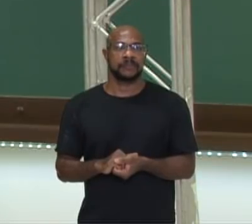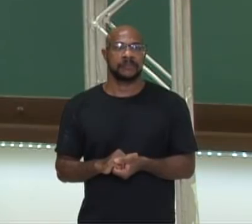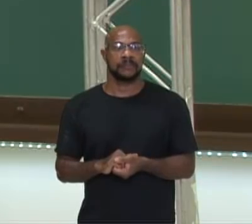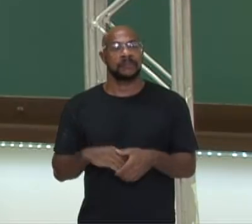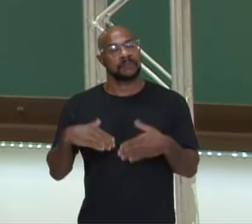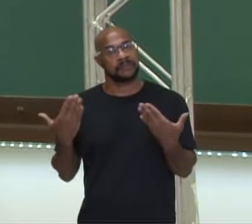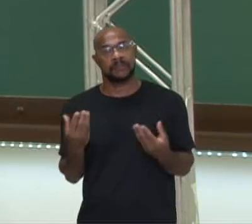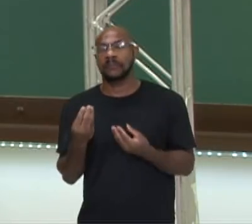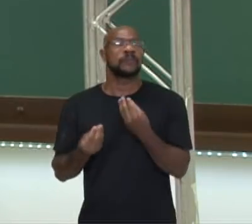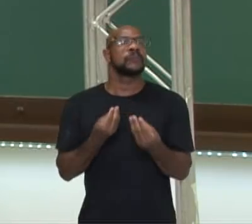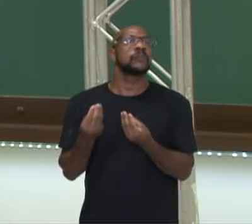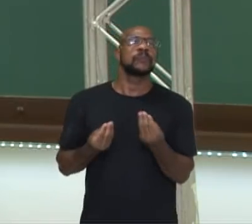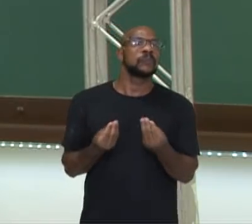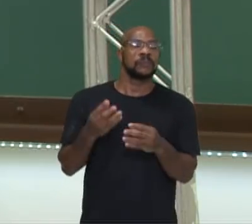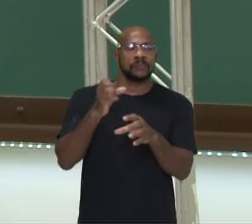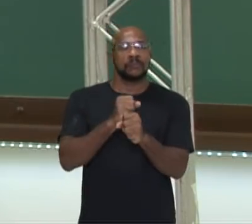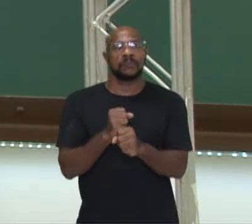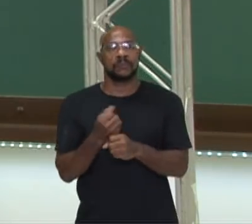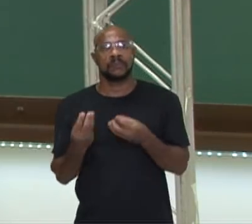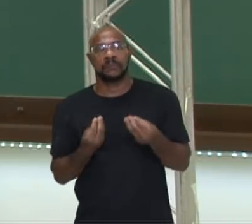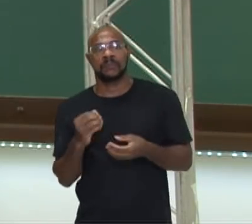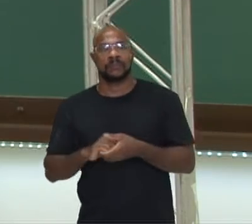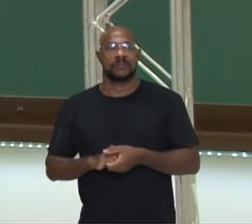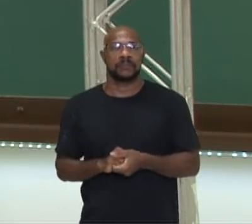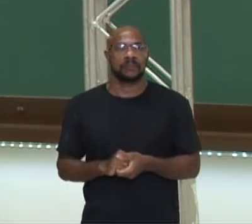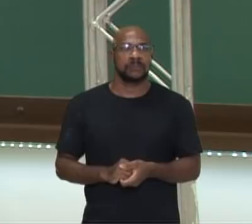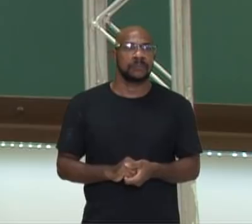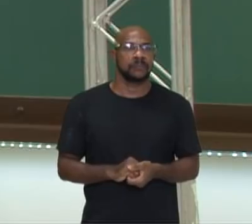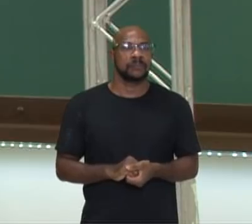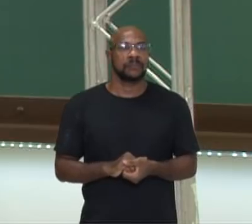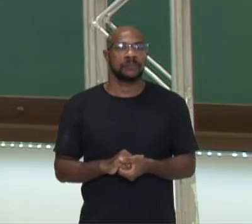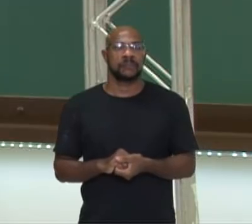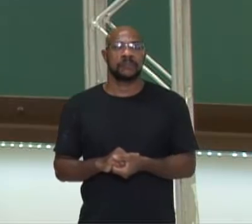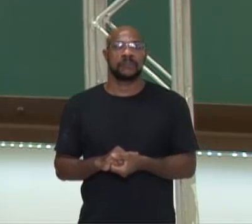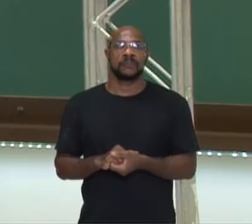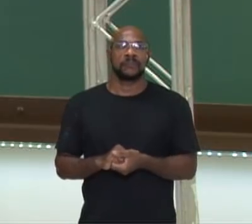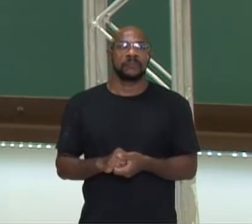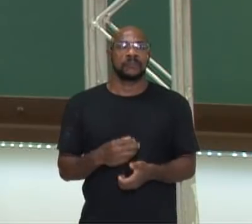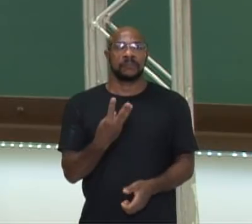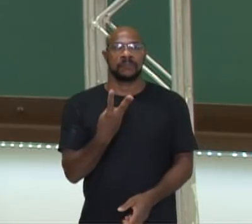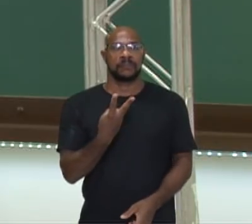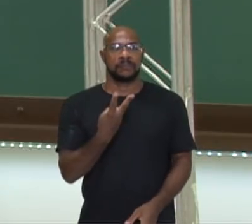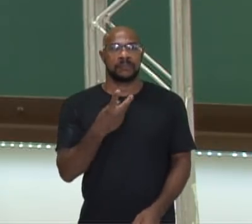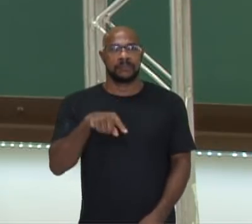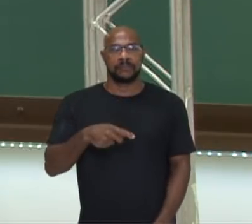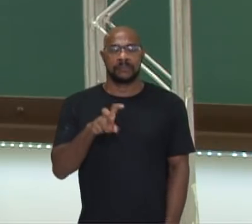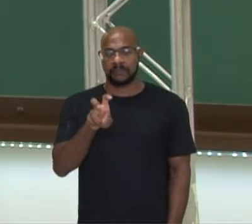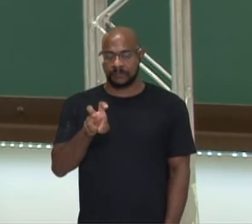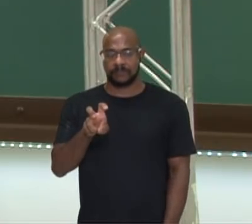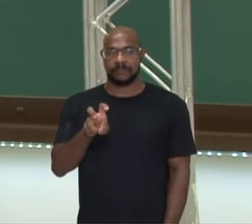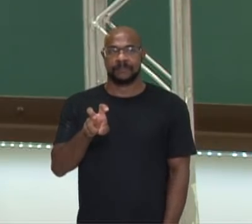Então, como é que fica? Fica 6,75, 3,5